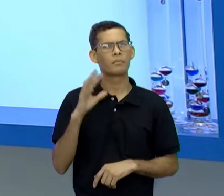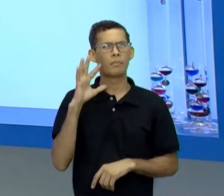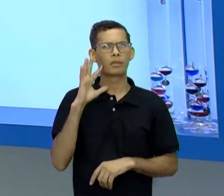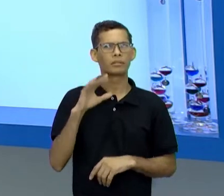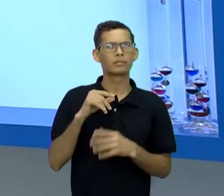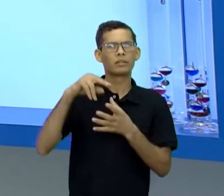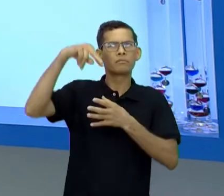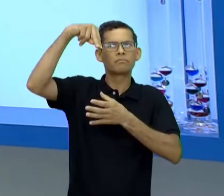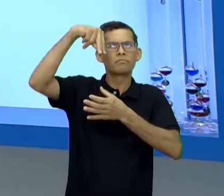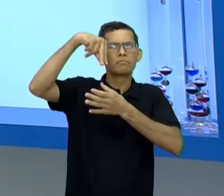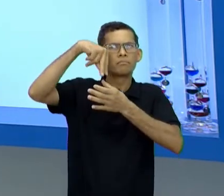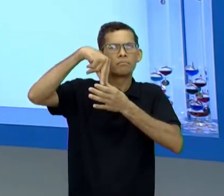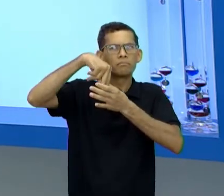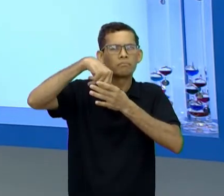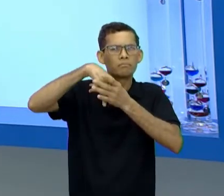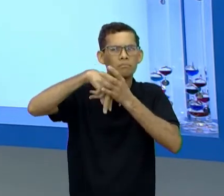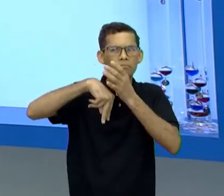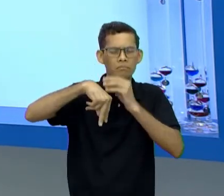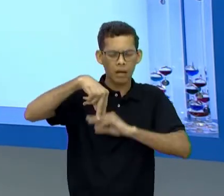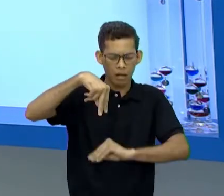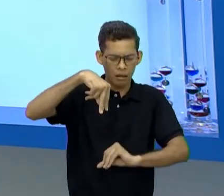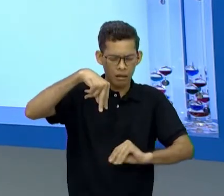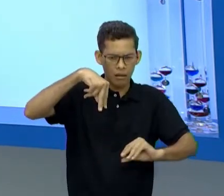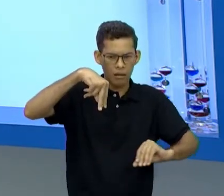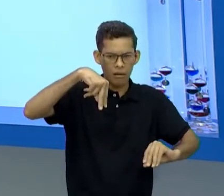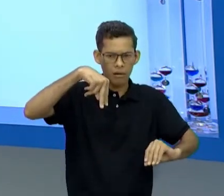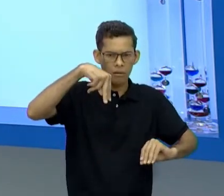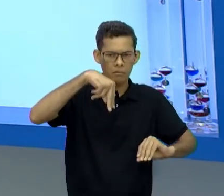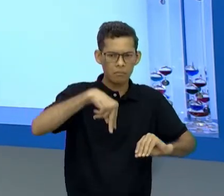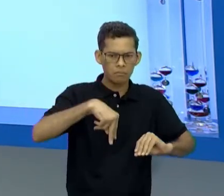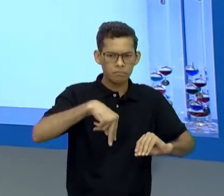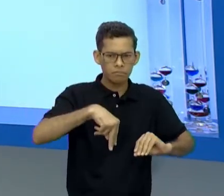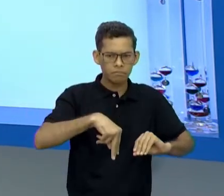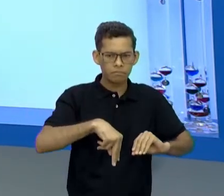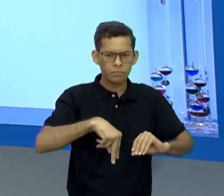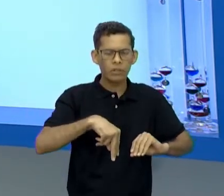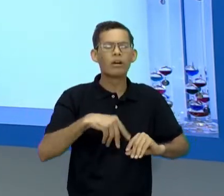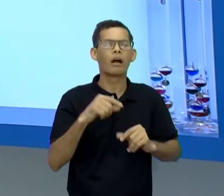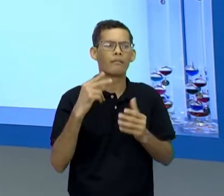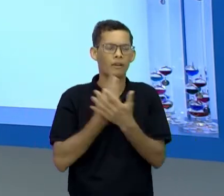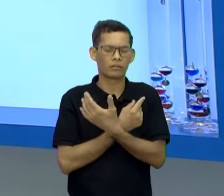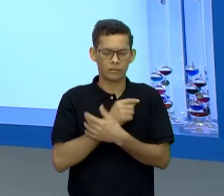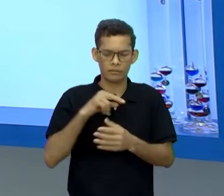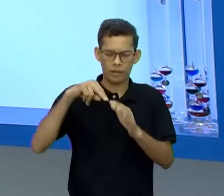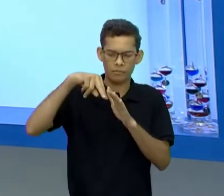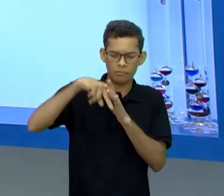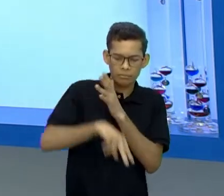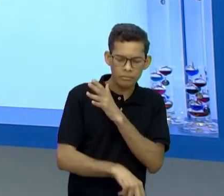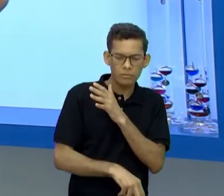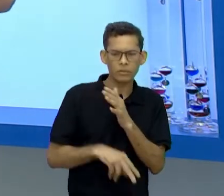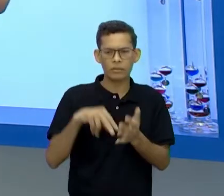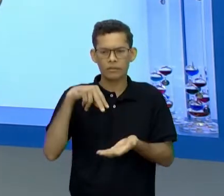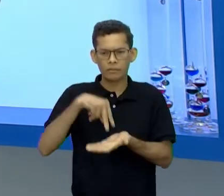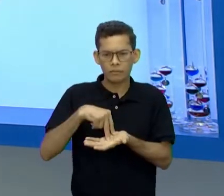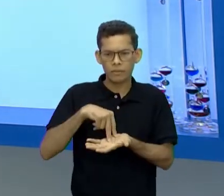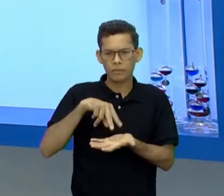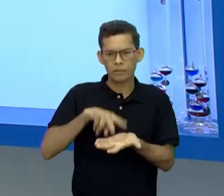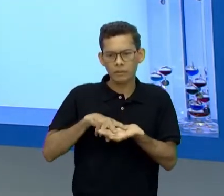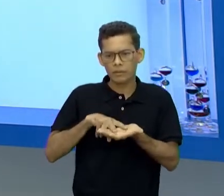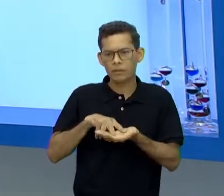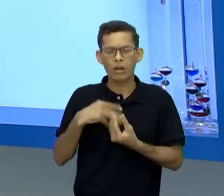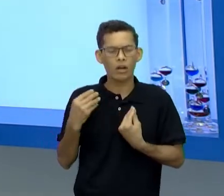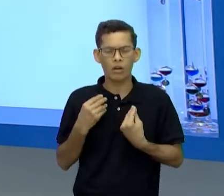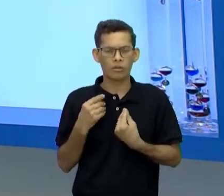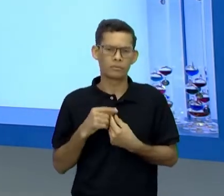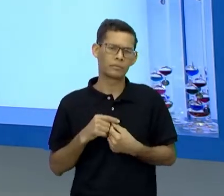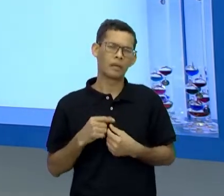no centro bem em direção ao centro da Terra, como se tivesse um túnel. Certo? O que você experimentaria, Gibarina? Aí a Gibarina